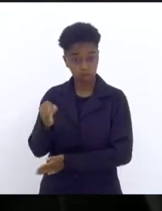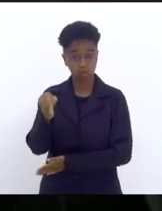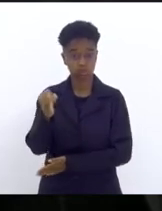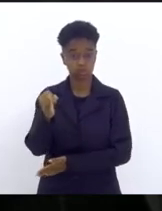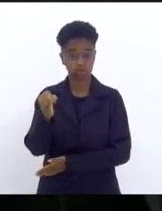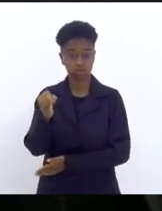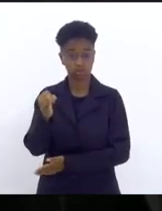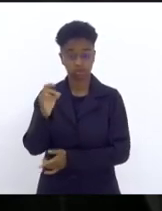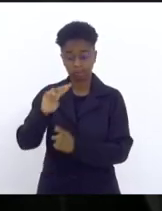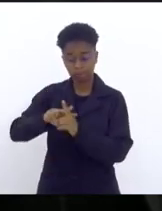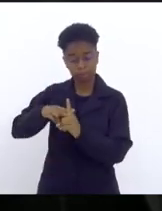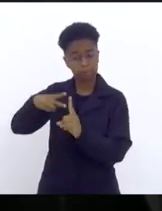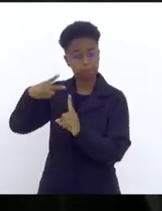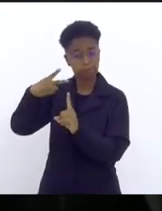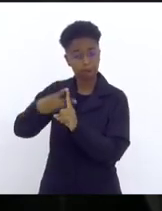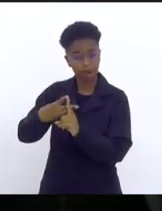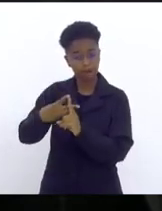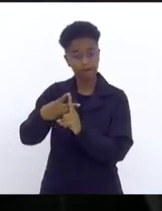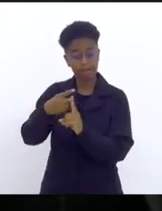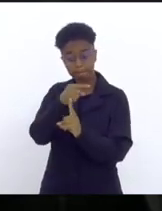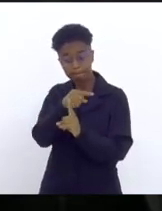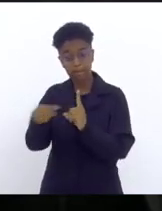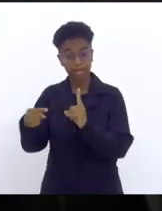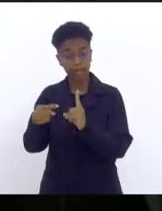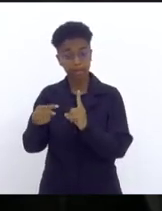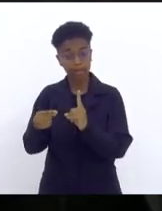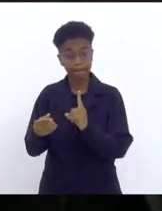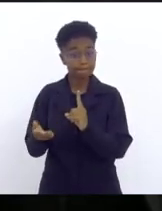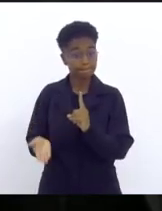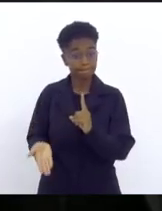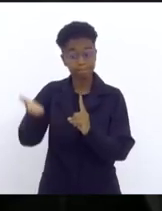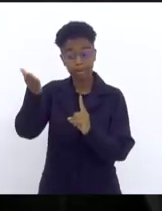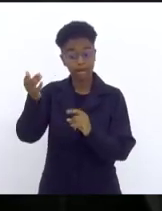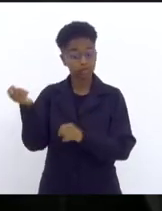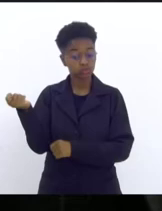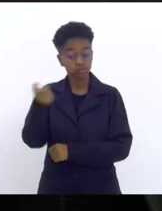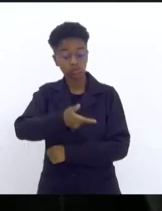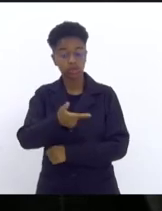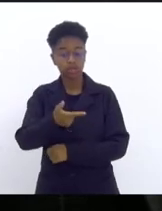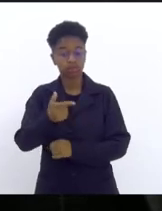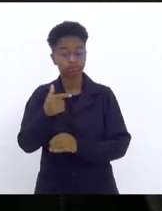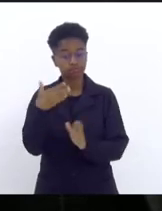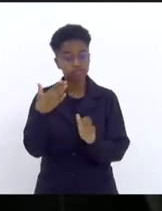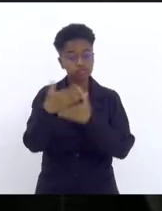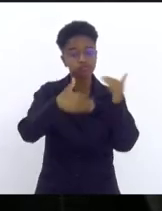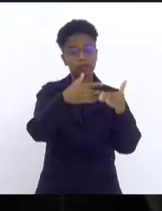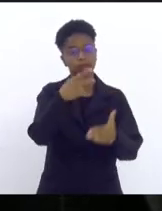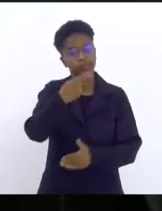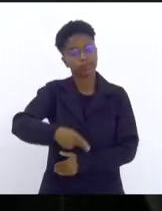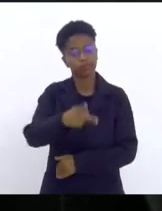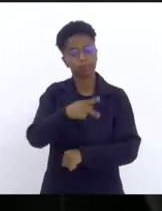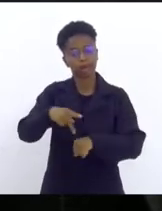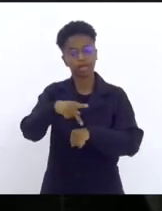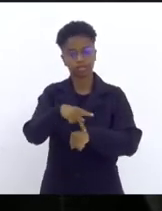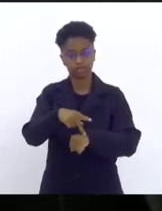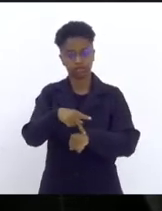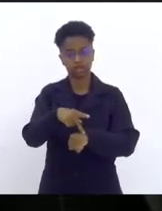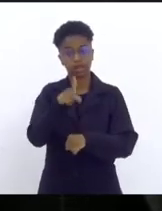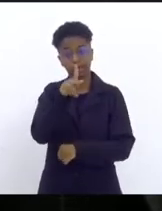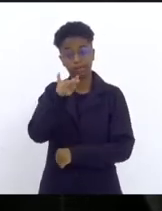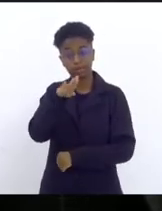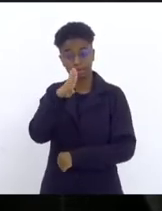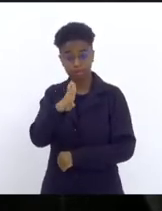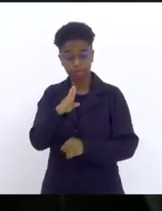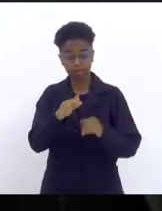duas vezes e meia maior que o crescimento do produto interno